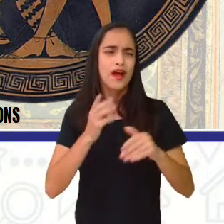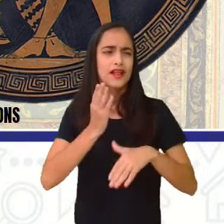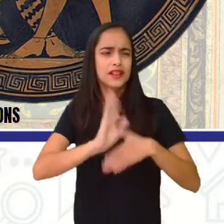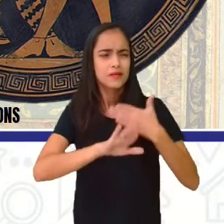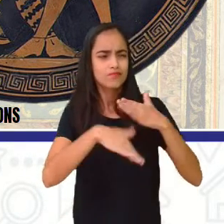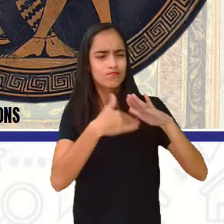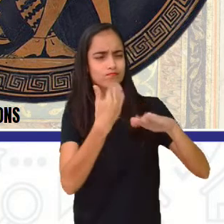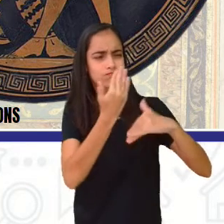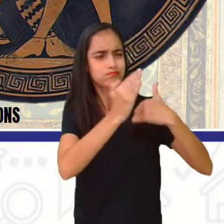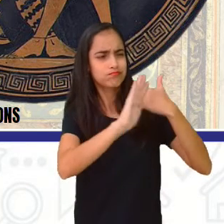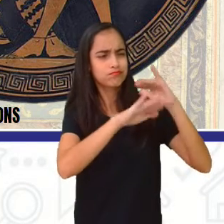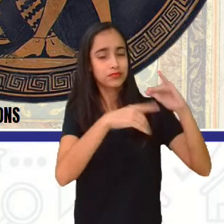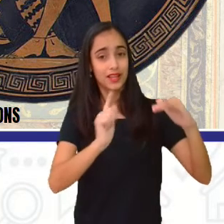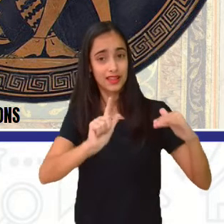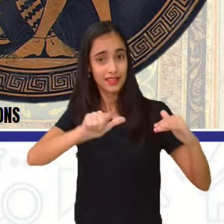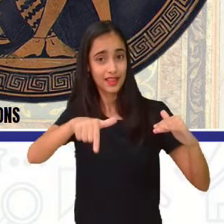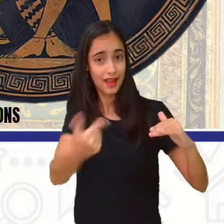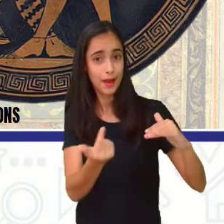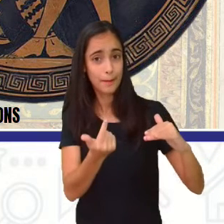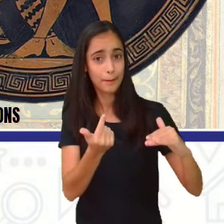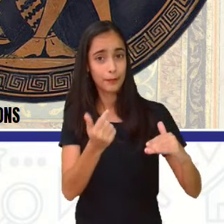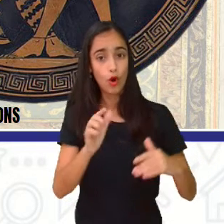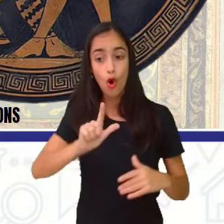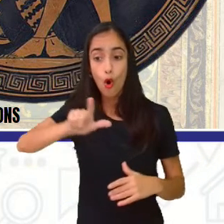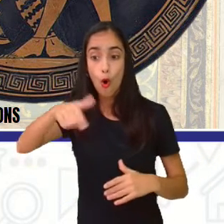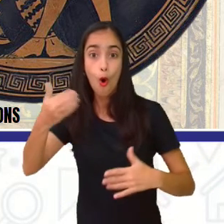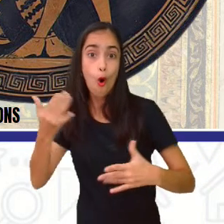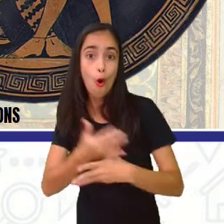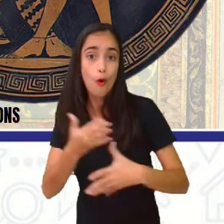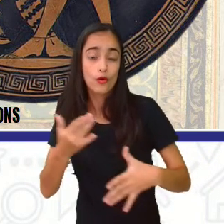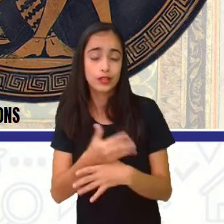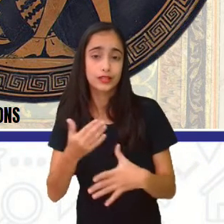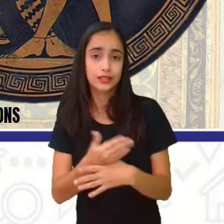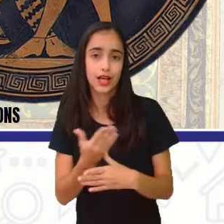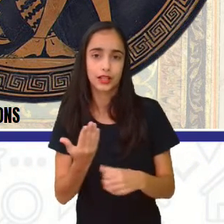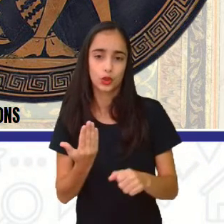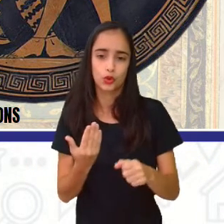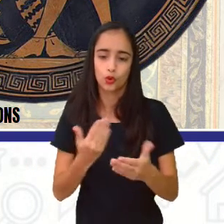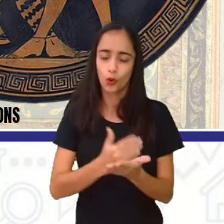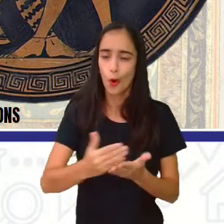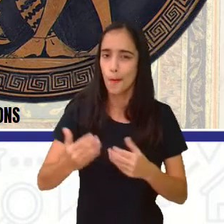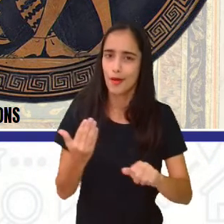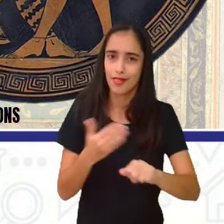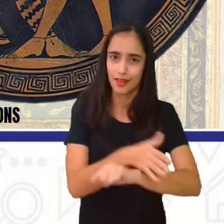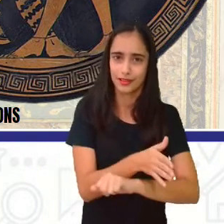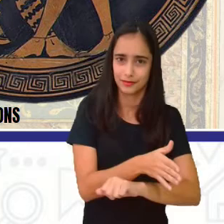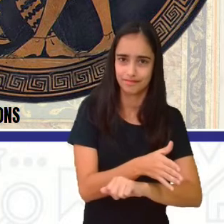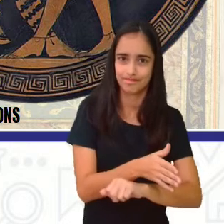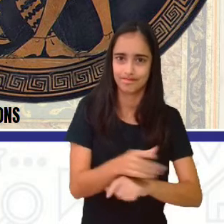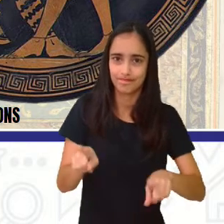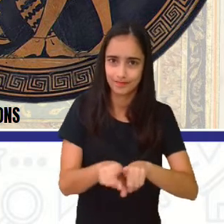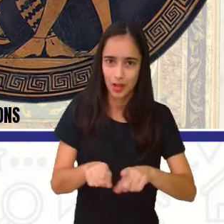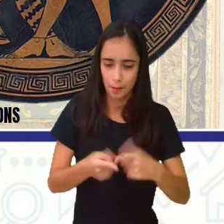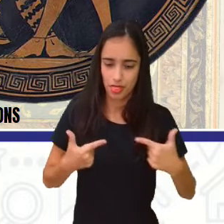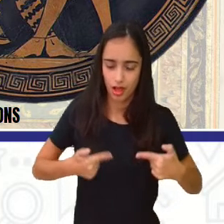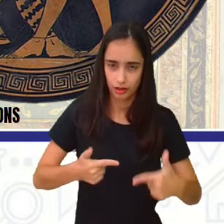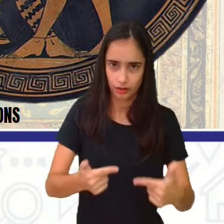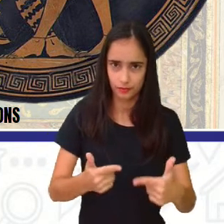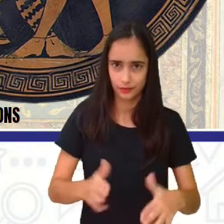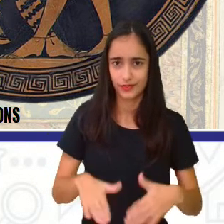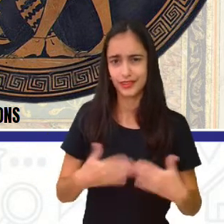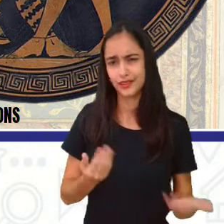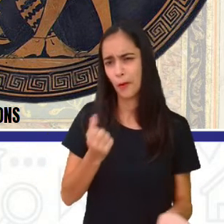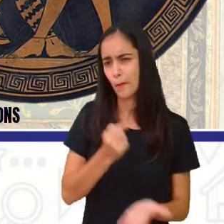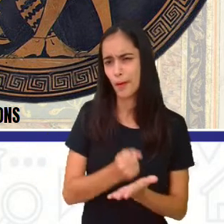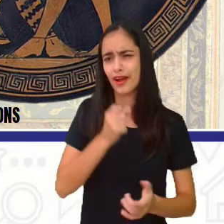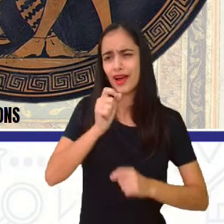outras cidades elas vão adentrar. E os historiadores consideram que são exatamente essas guerras que vão marcar a transição